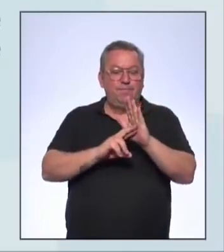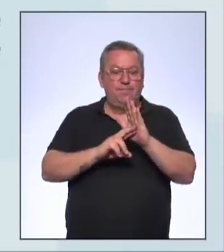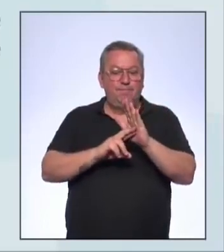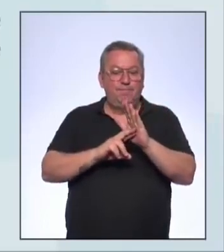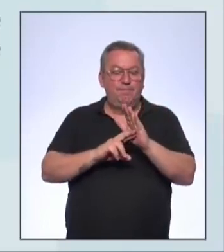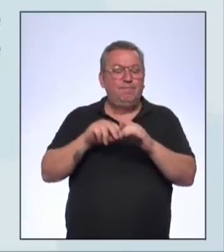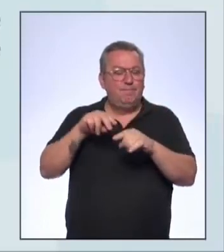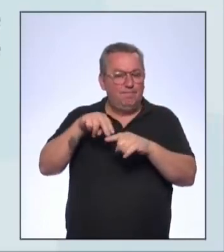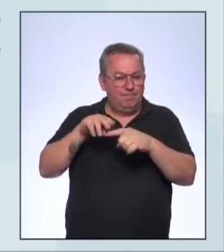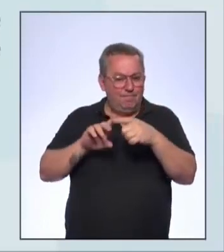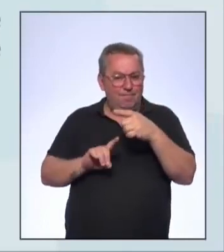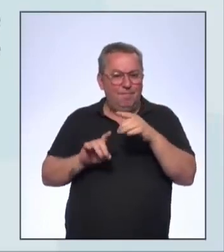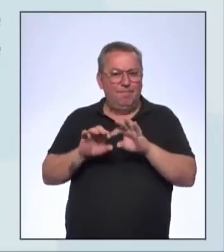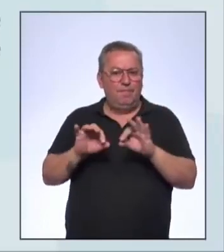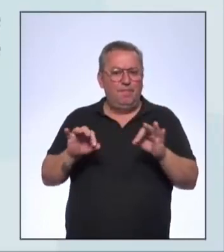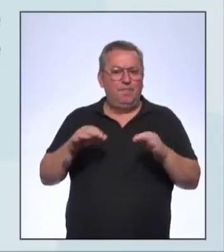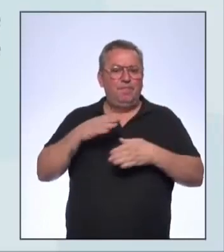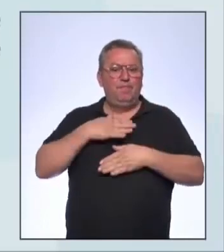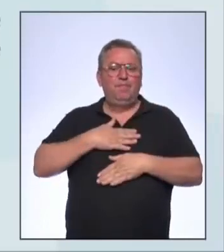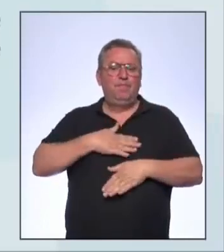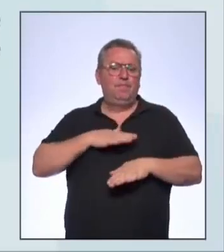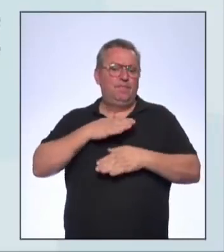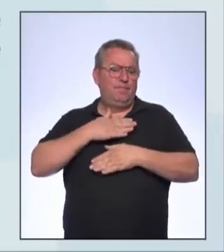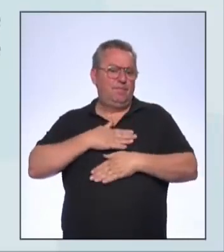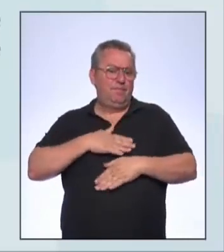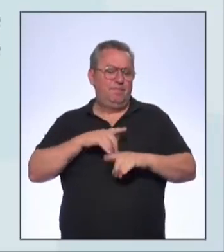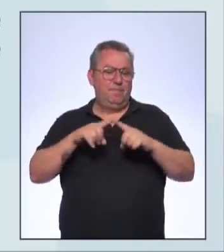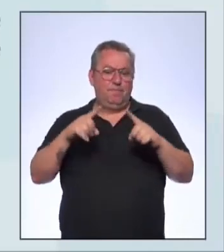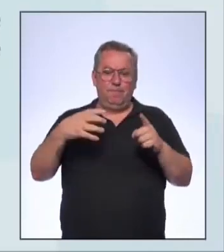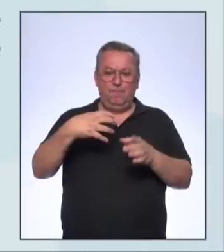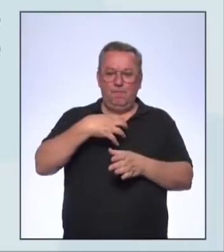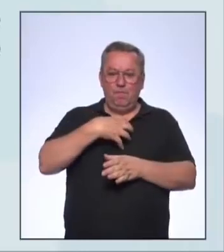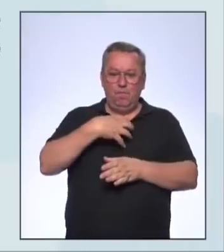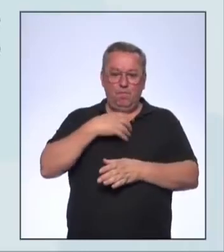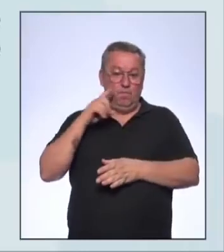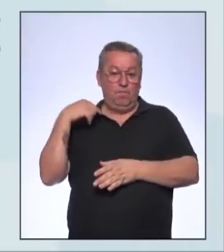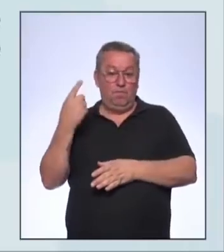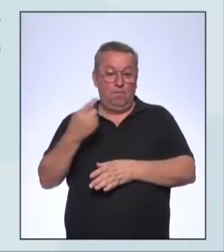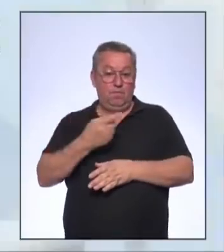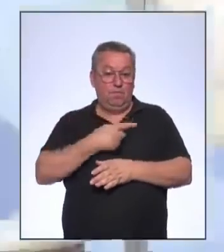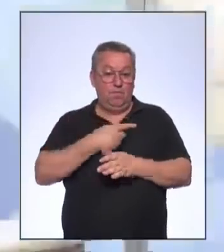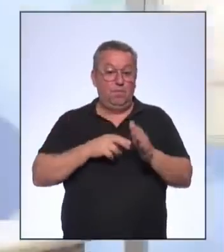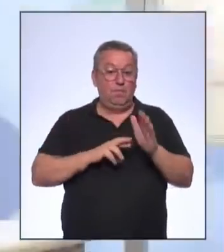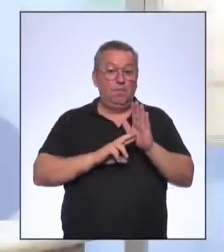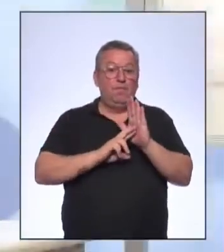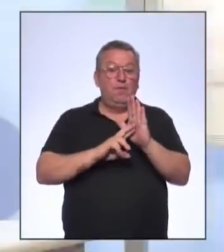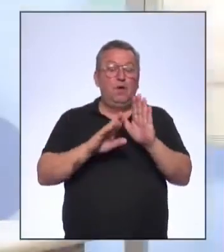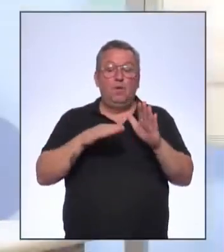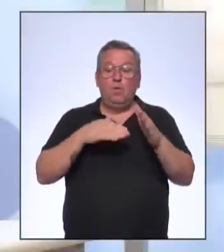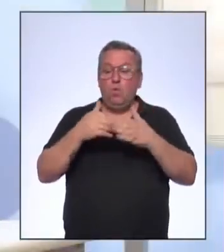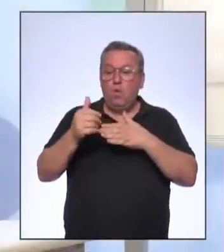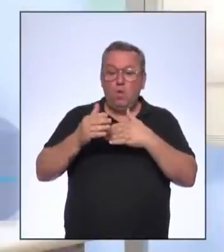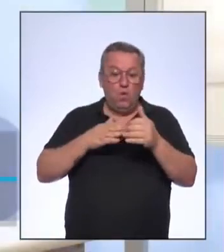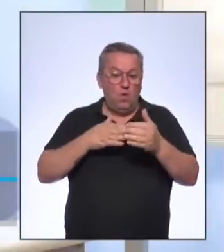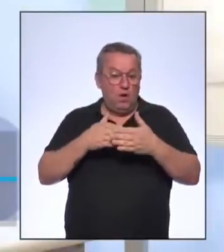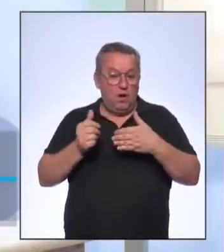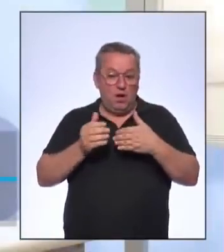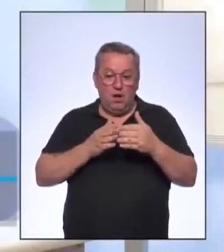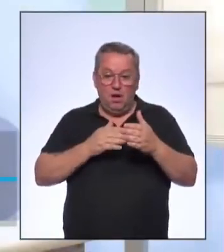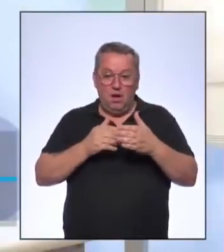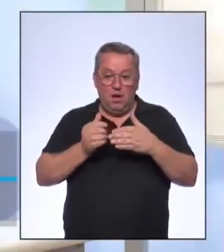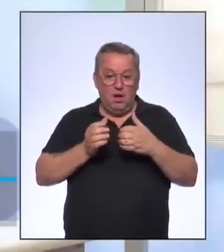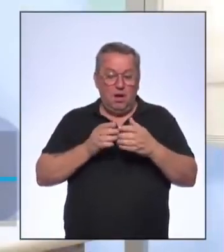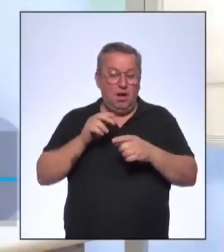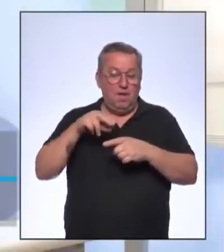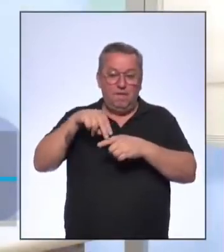Ela é bem simples, ela é bem tranquila. E é uma das formas de nós representarmos qualquer, no caso aí, qualquer fração